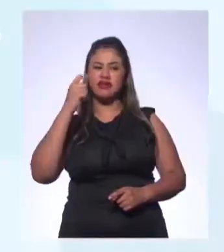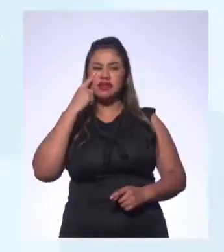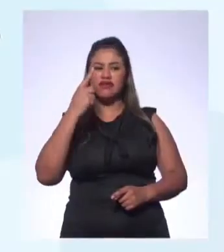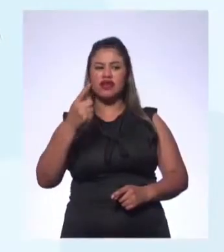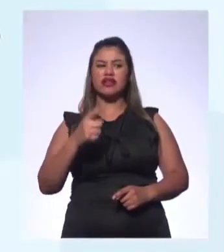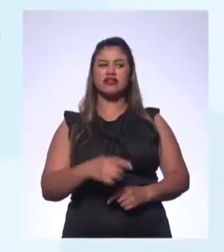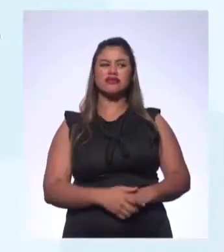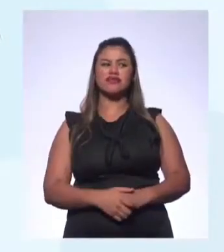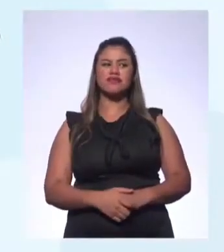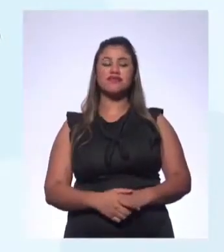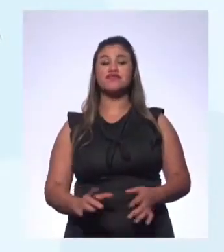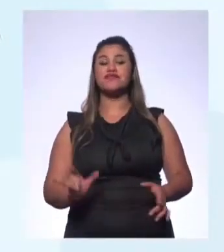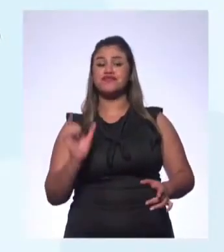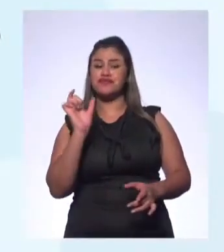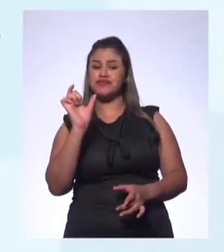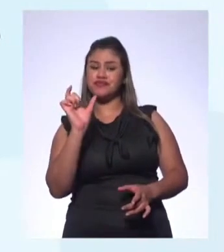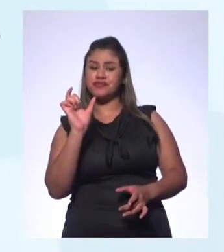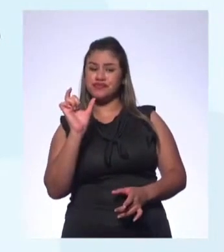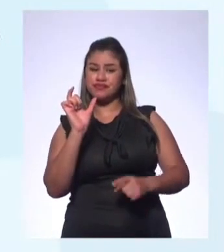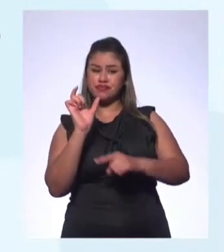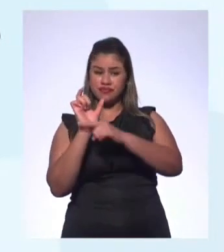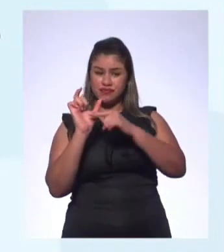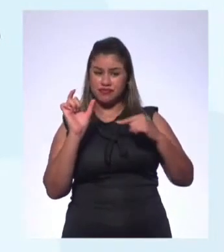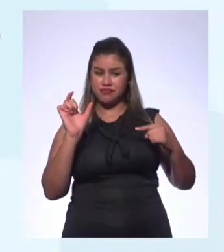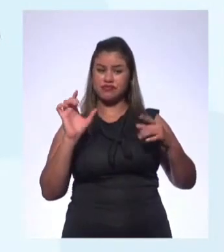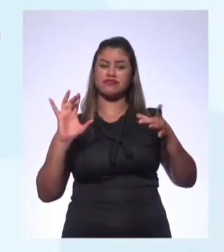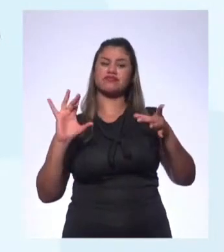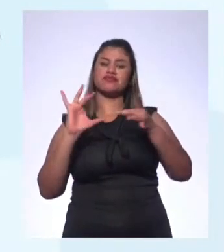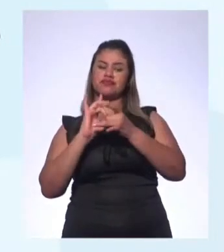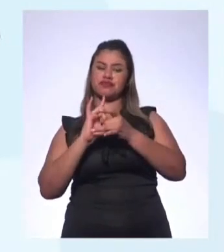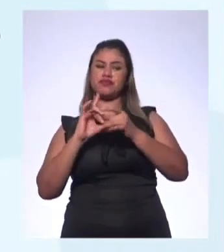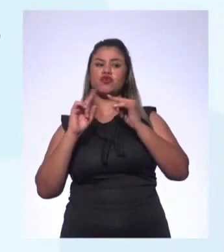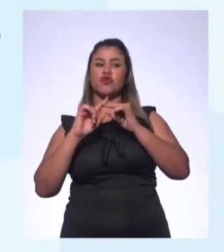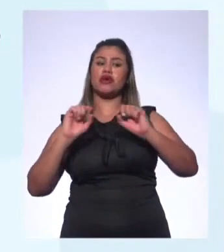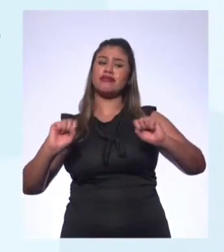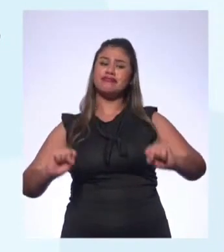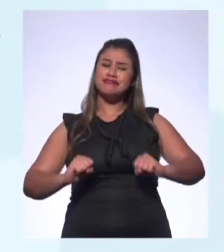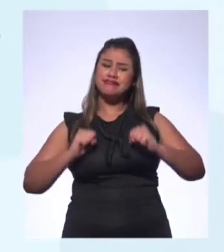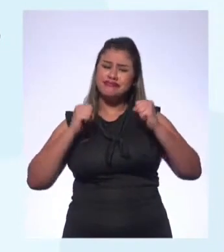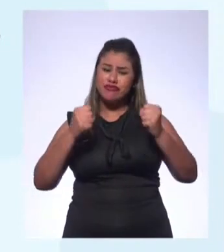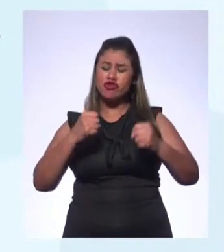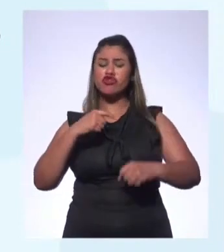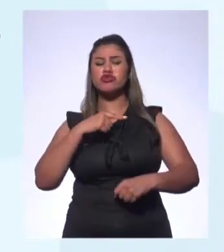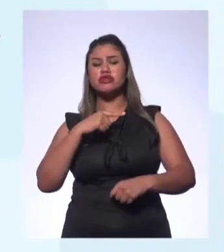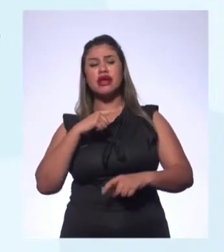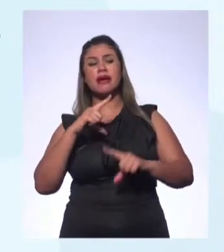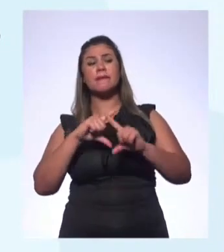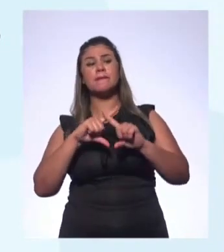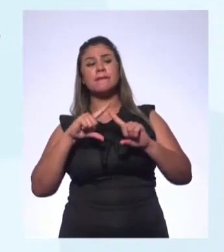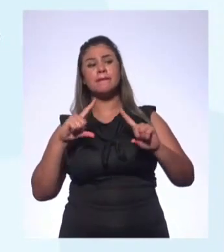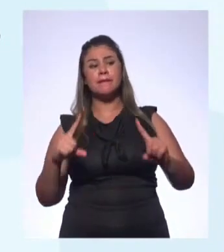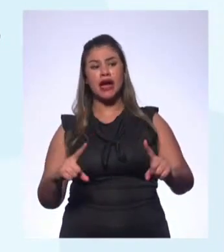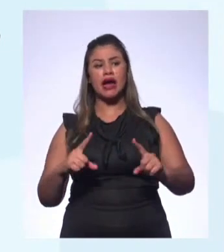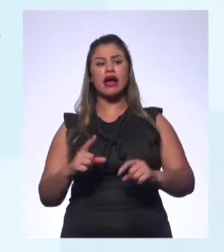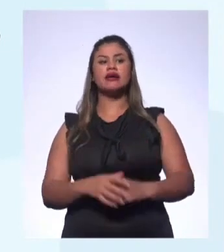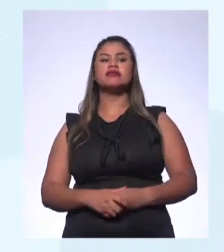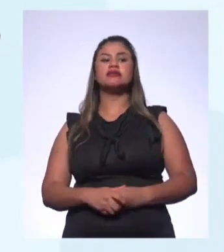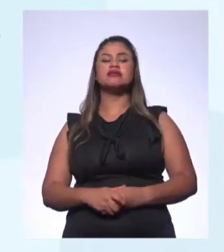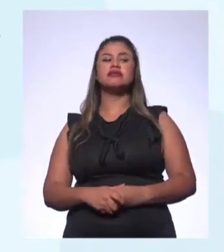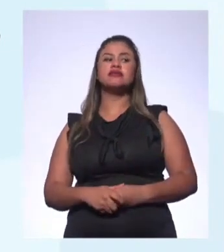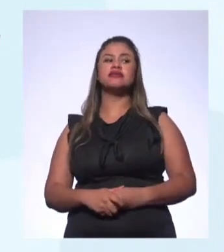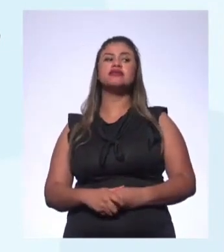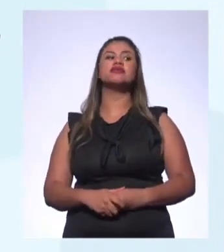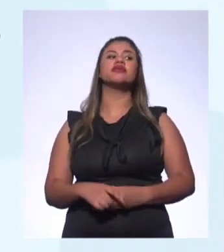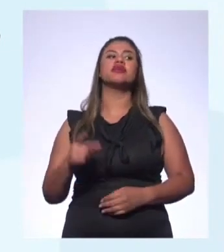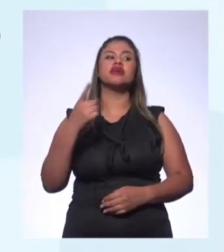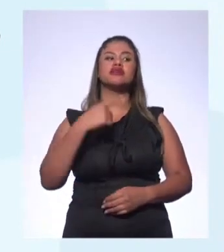aqui, esse conectivo, ele diz isso, que apesar dos esforços, né, por tudo que temos feito por esses animais, a